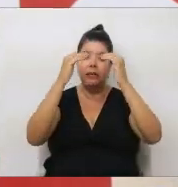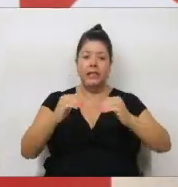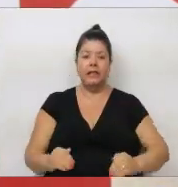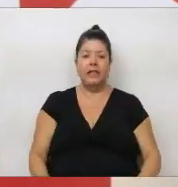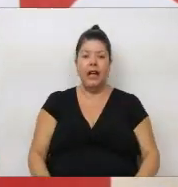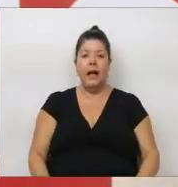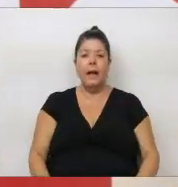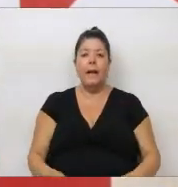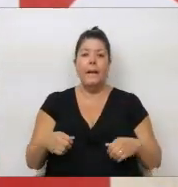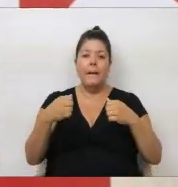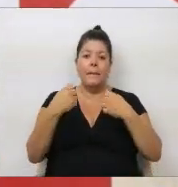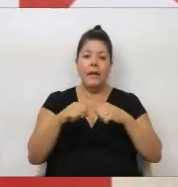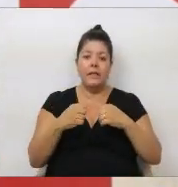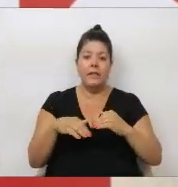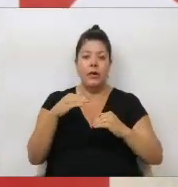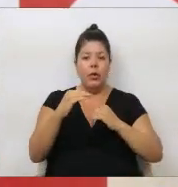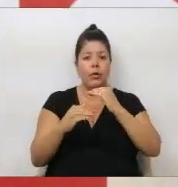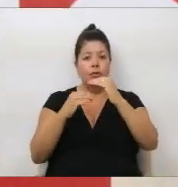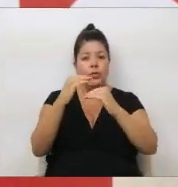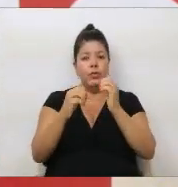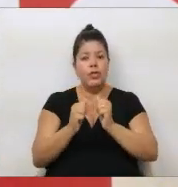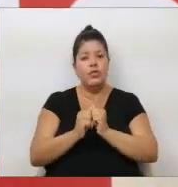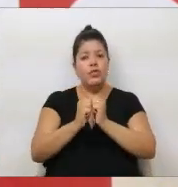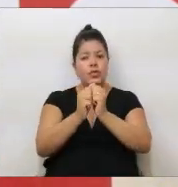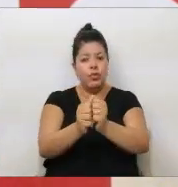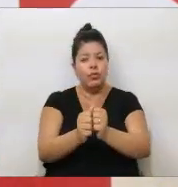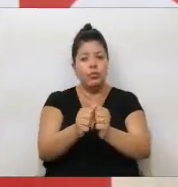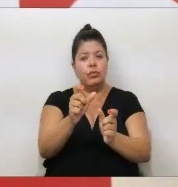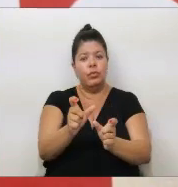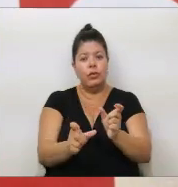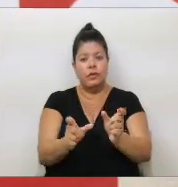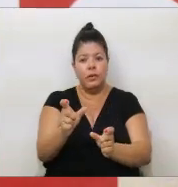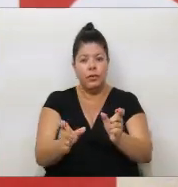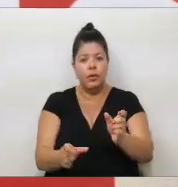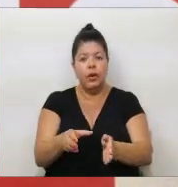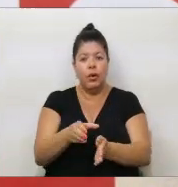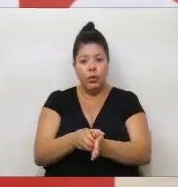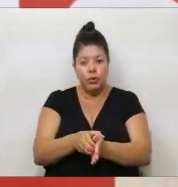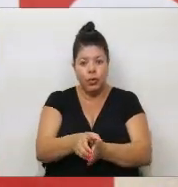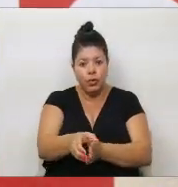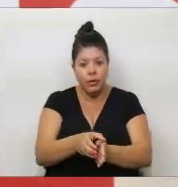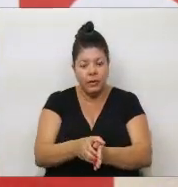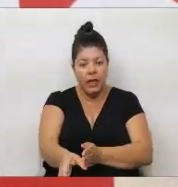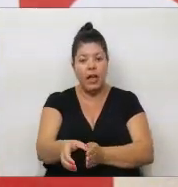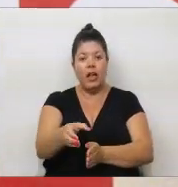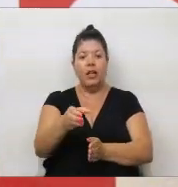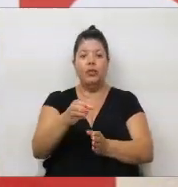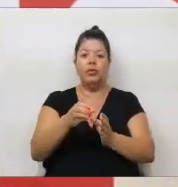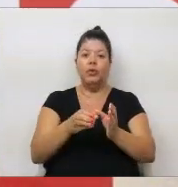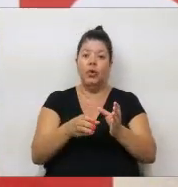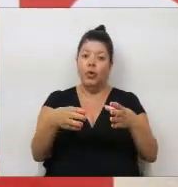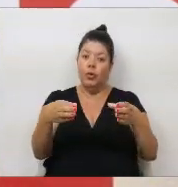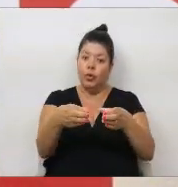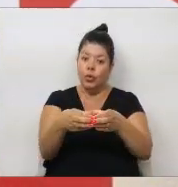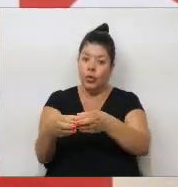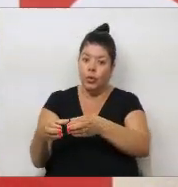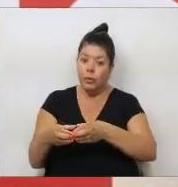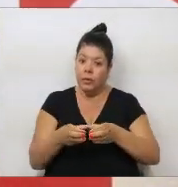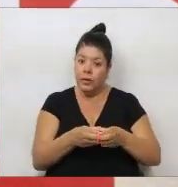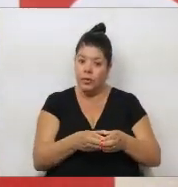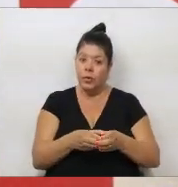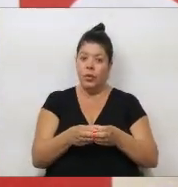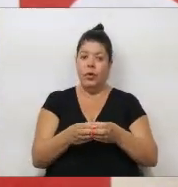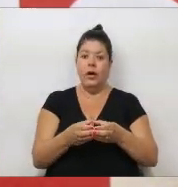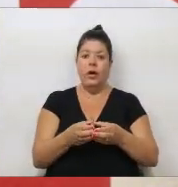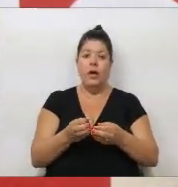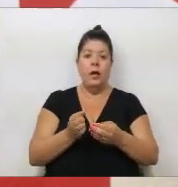precisa ser construído conjuntamente com a população. Vou repetir, os conselhos, a população como um todo, através do orçamento